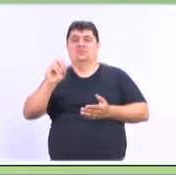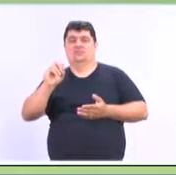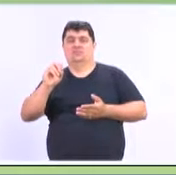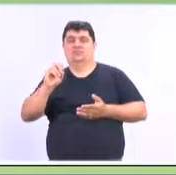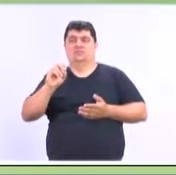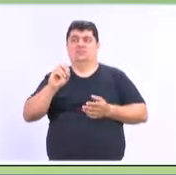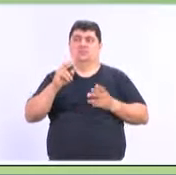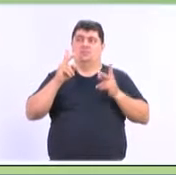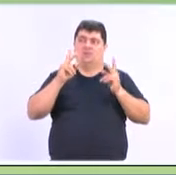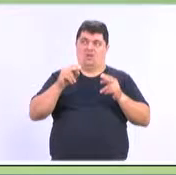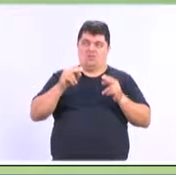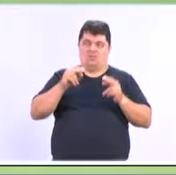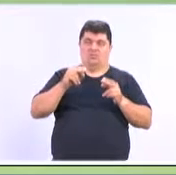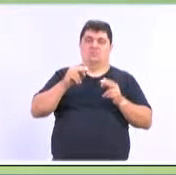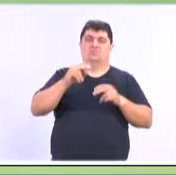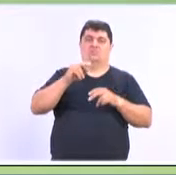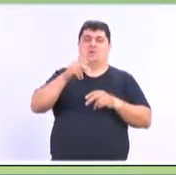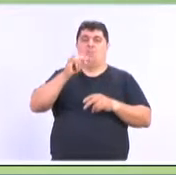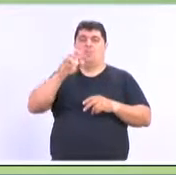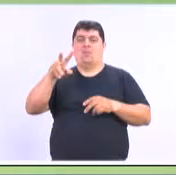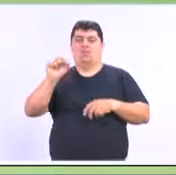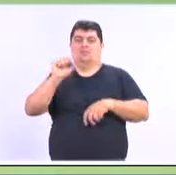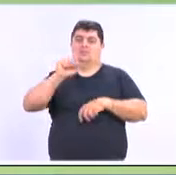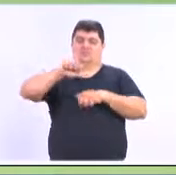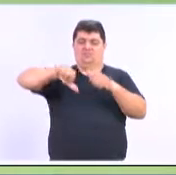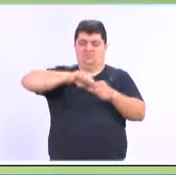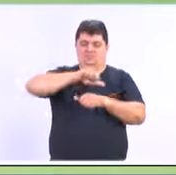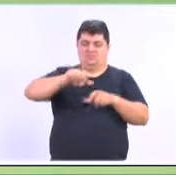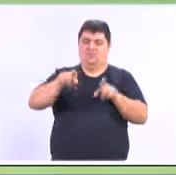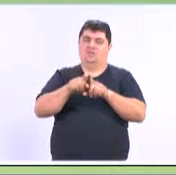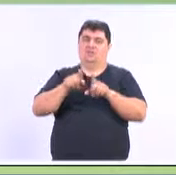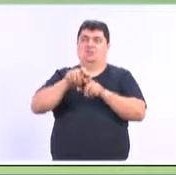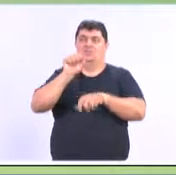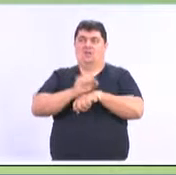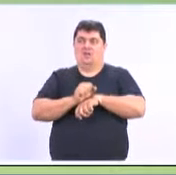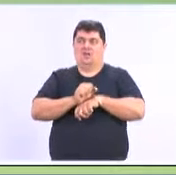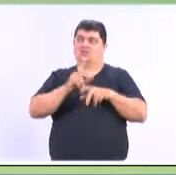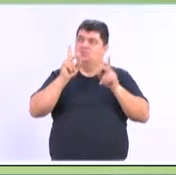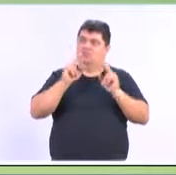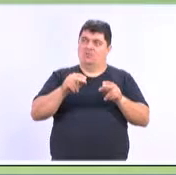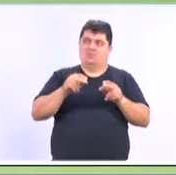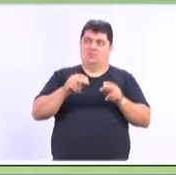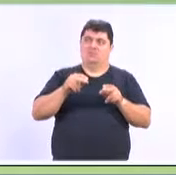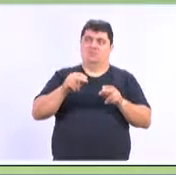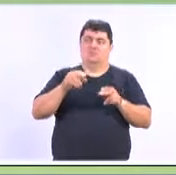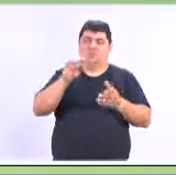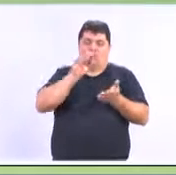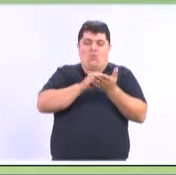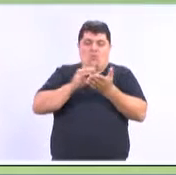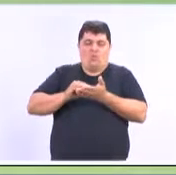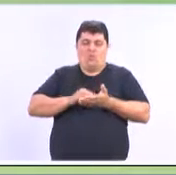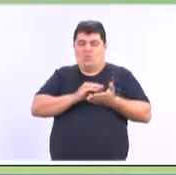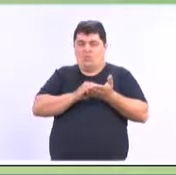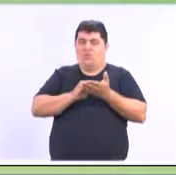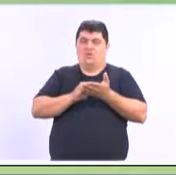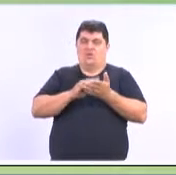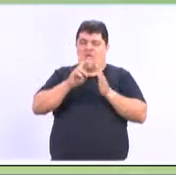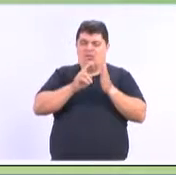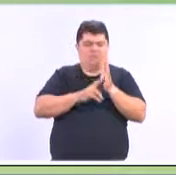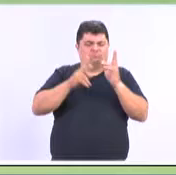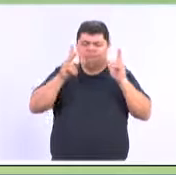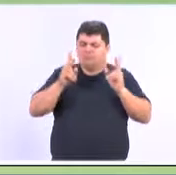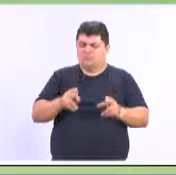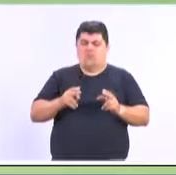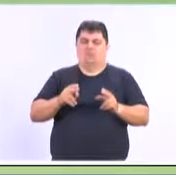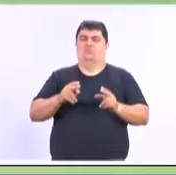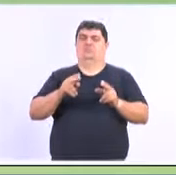mesma coisa, tem o passivo circulante e não circulante, com a mesma regra. Devemos excluir as contas no passivo circulante